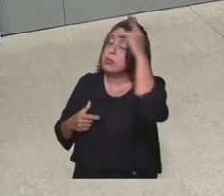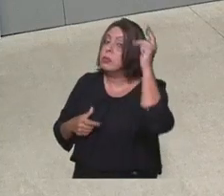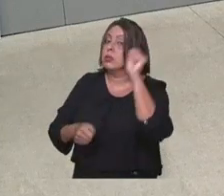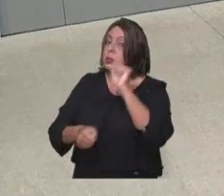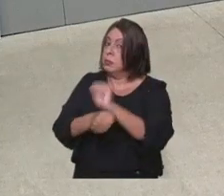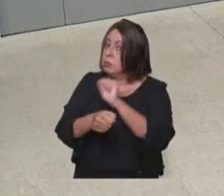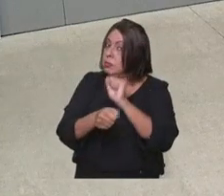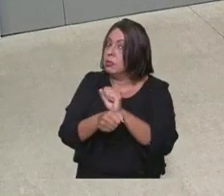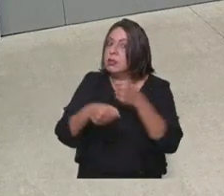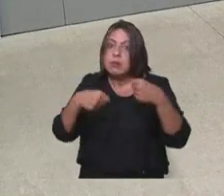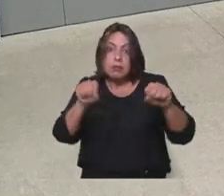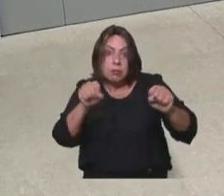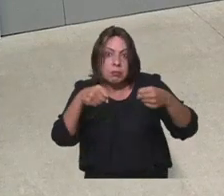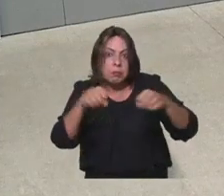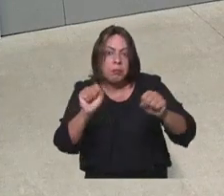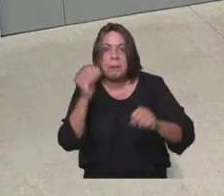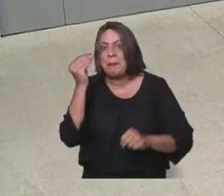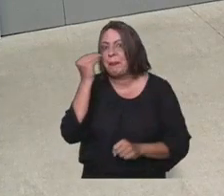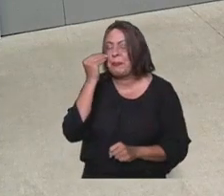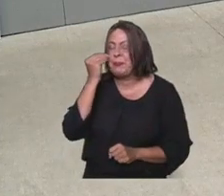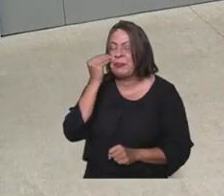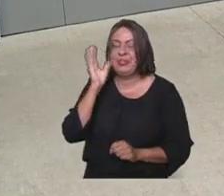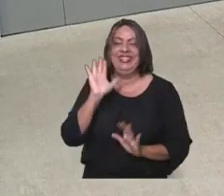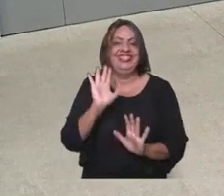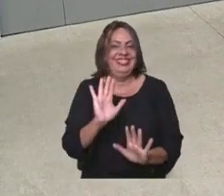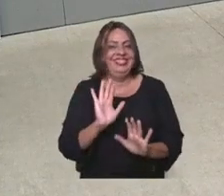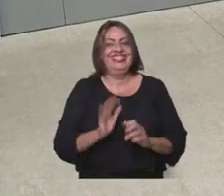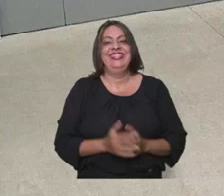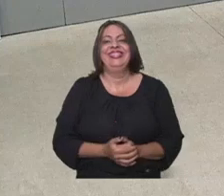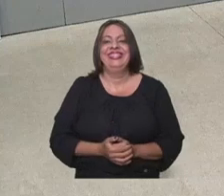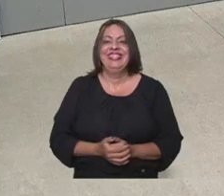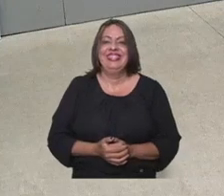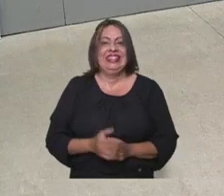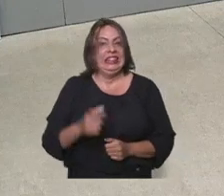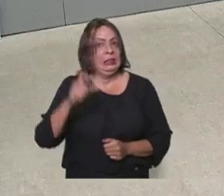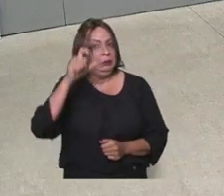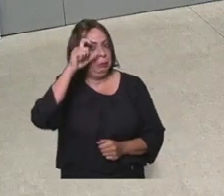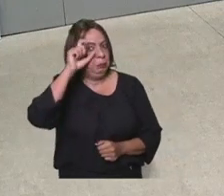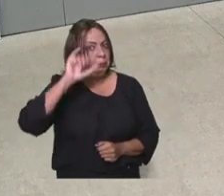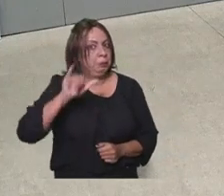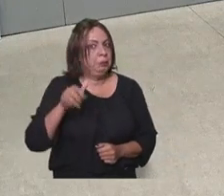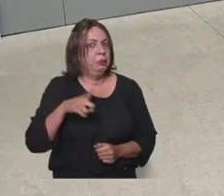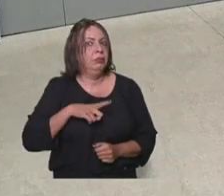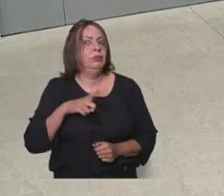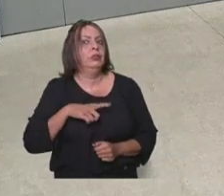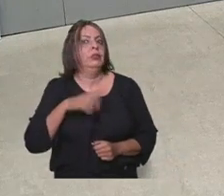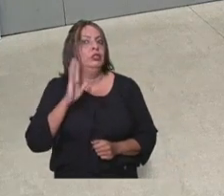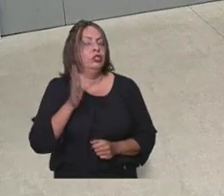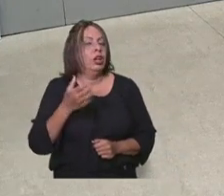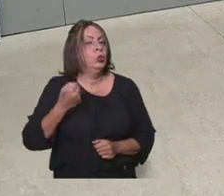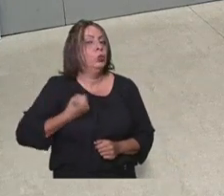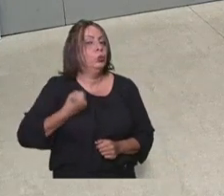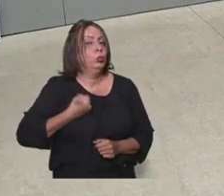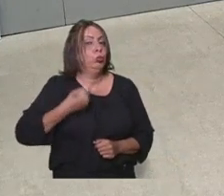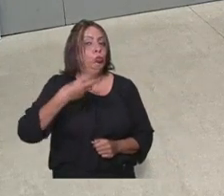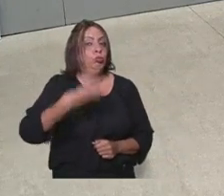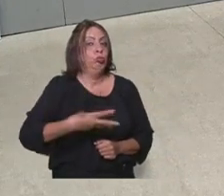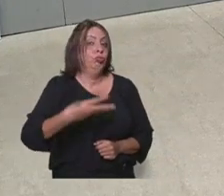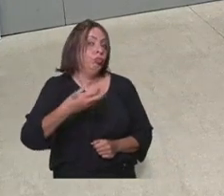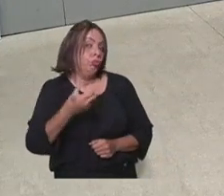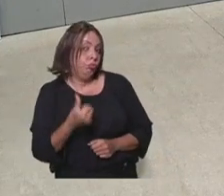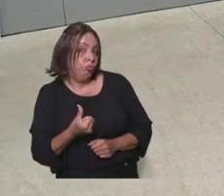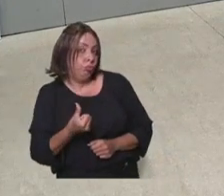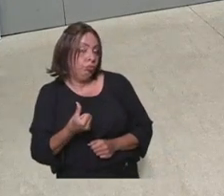aí por essa moto Honda CG maravilhosa. E olha aí, já tem bolinha fora do globo que pode ser decisiva,